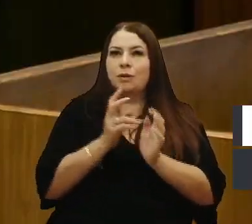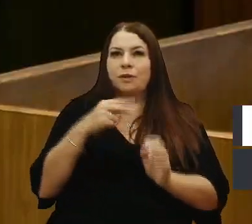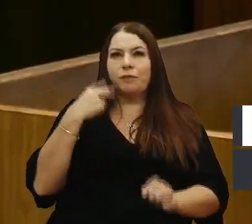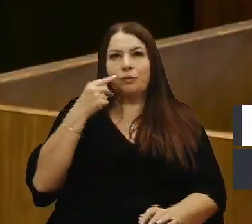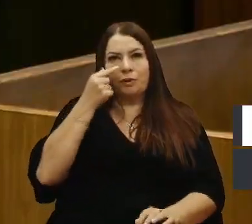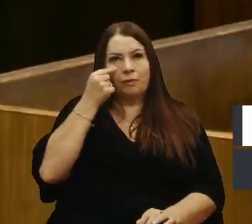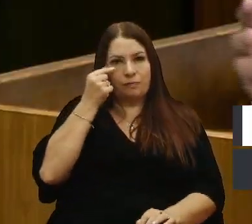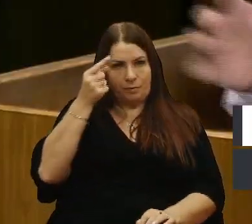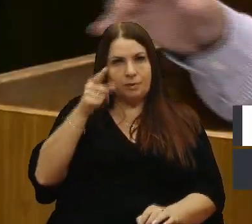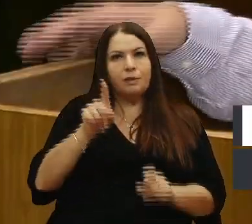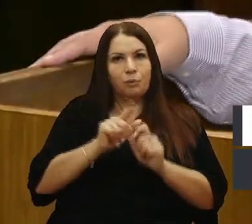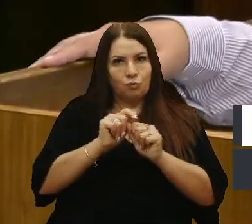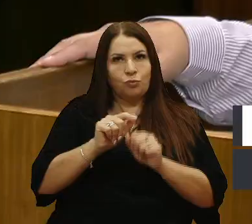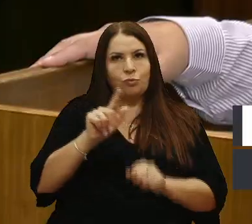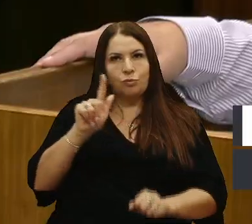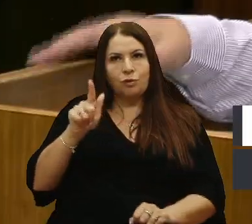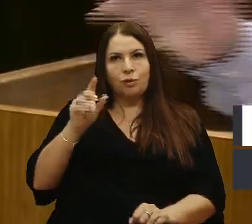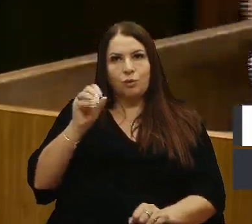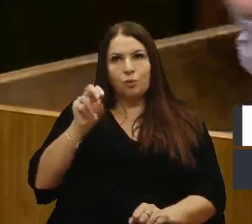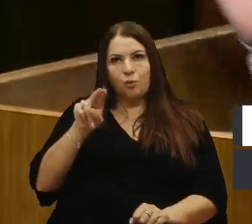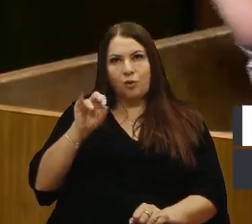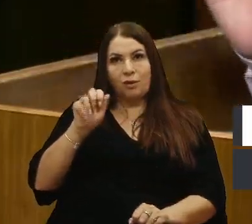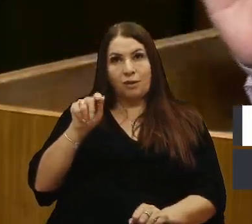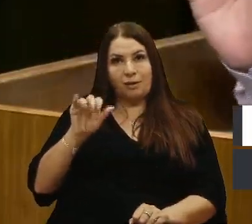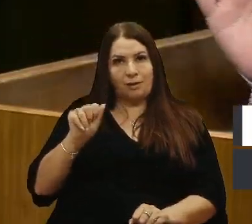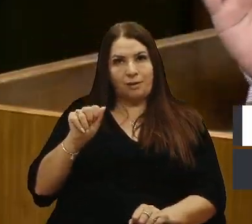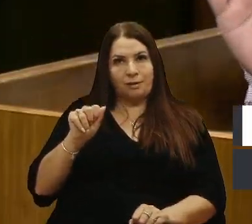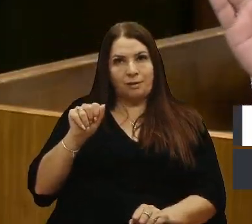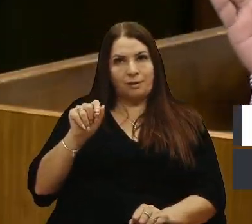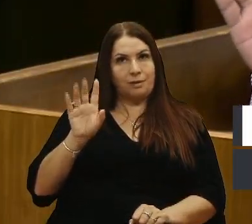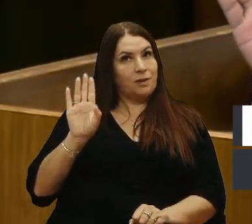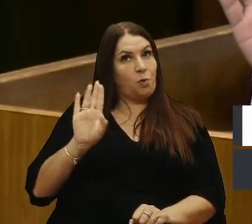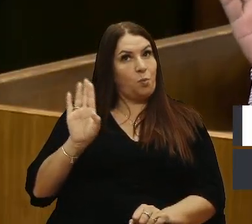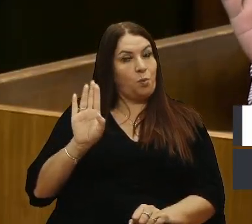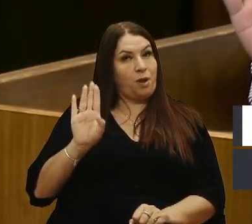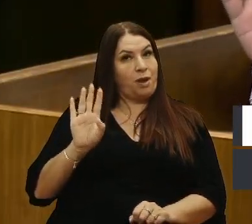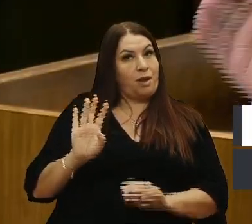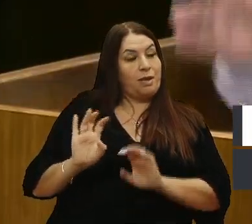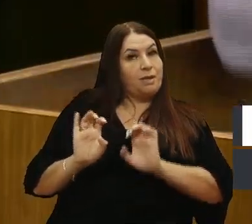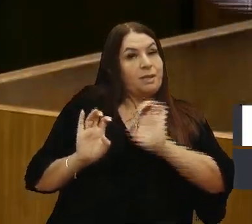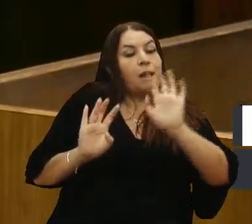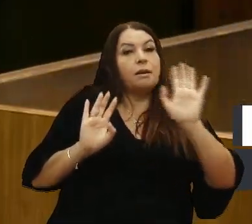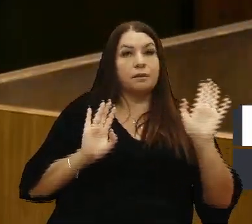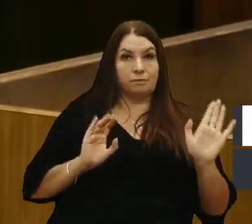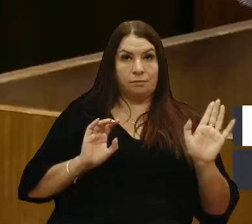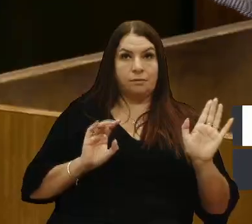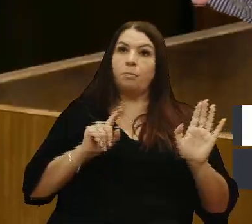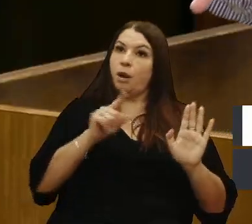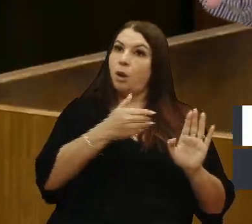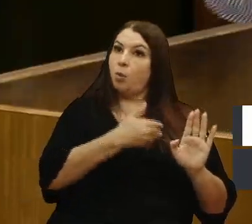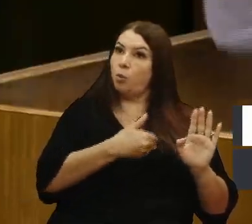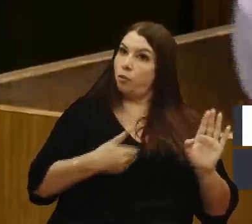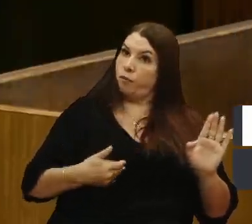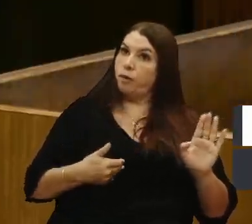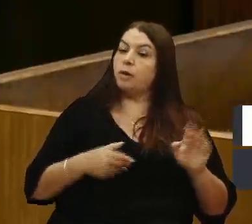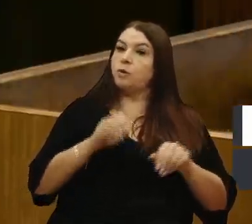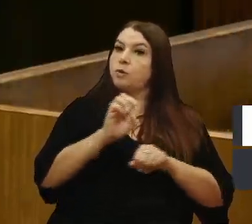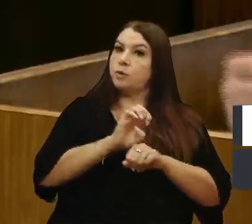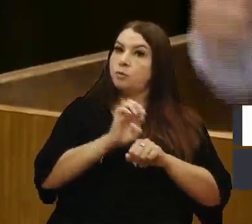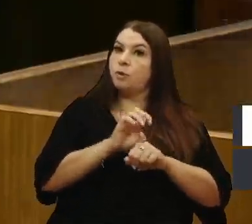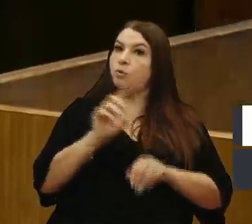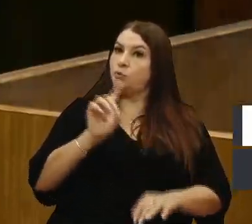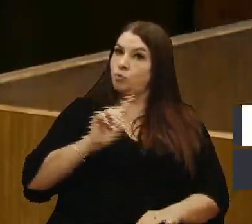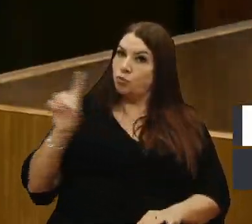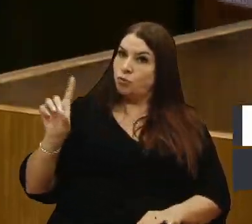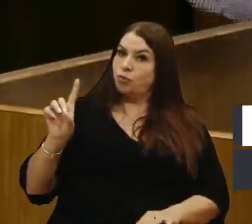Frisso, a senhora também esteve em Goiânia, que não é a fina flor da esquerda. Mas lá um governo estadual de